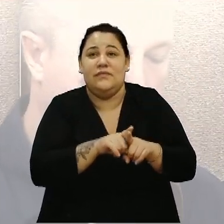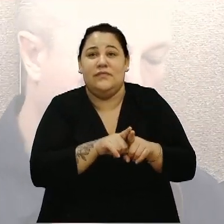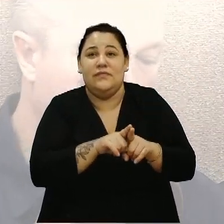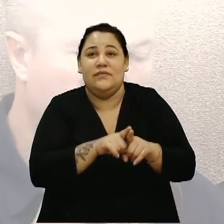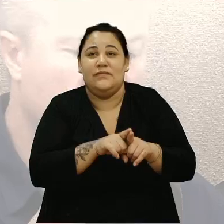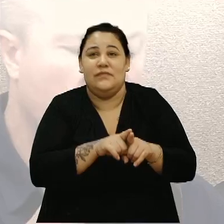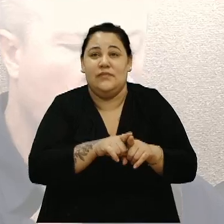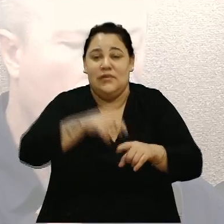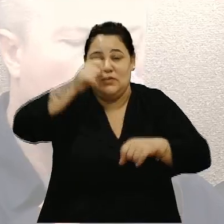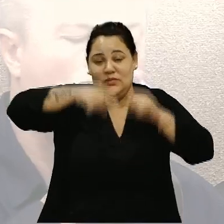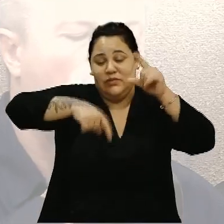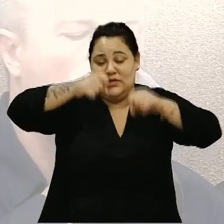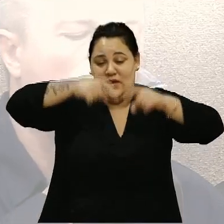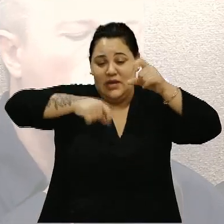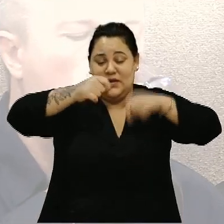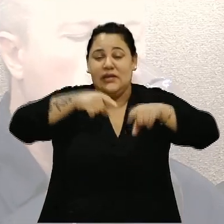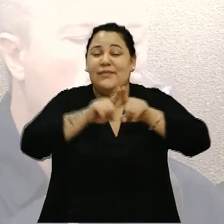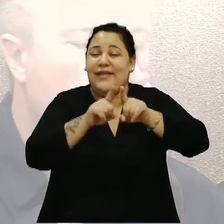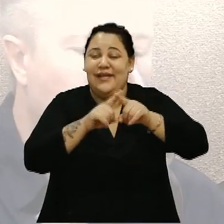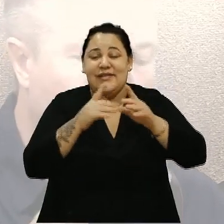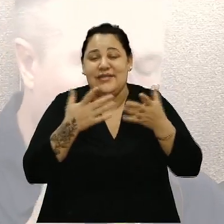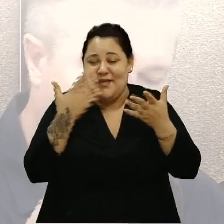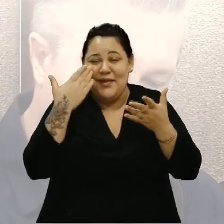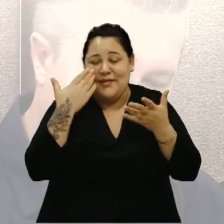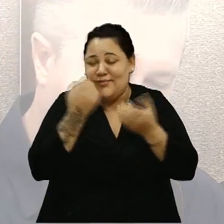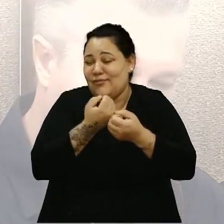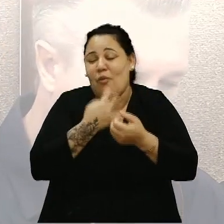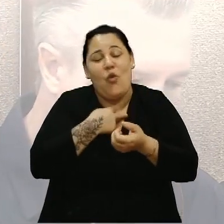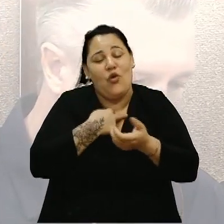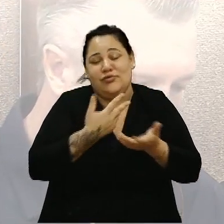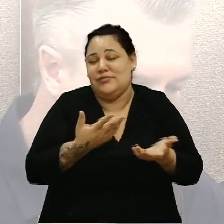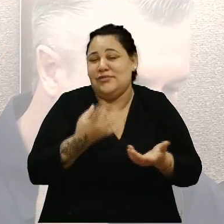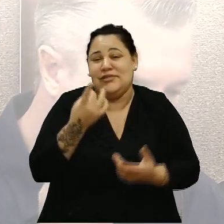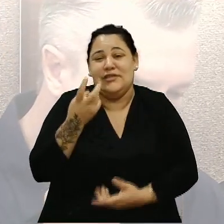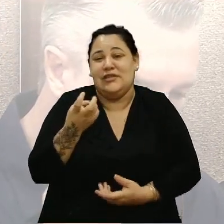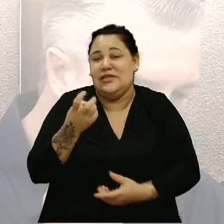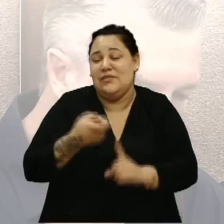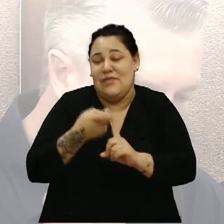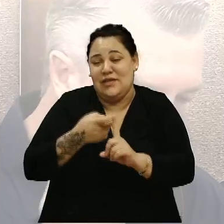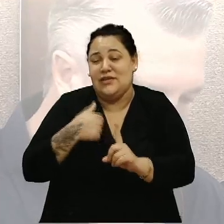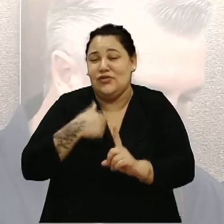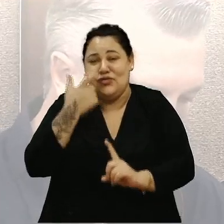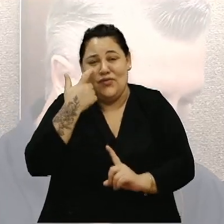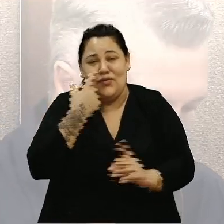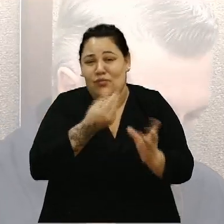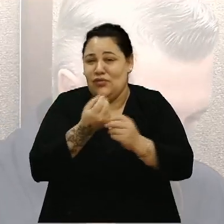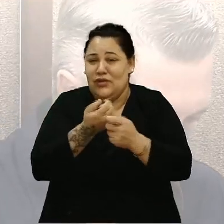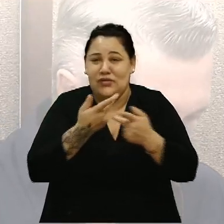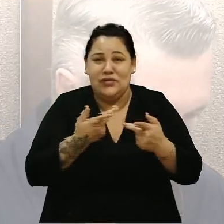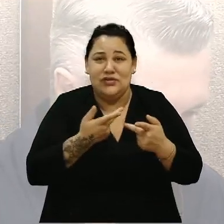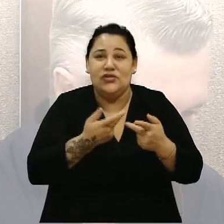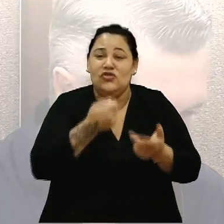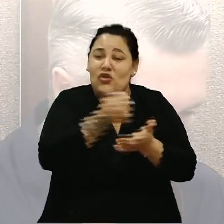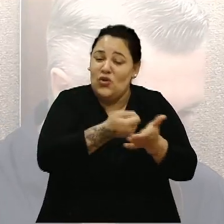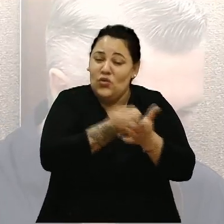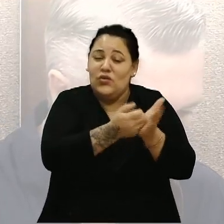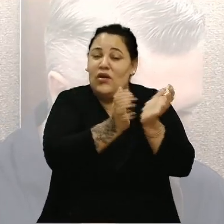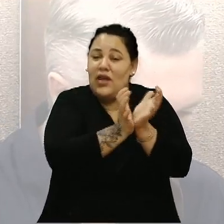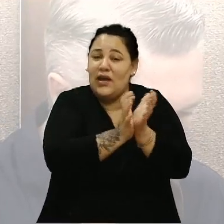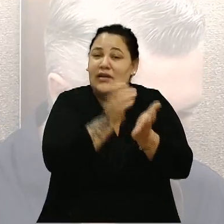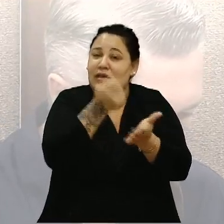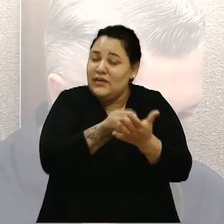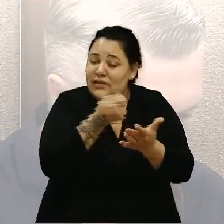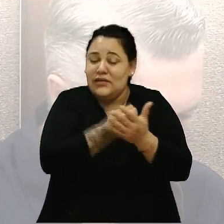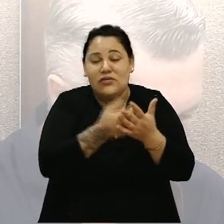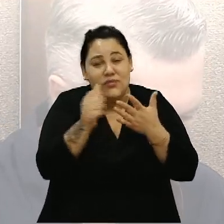goteira. Apenas nesses 15 meses eu já vi tanta coisa aqui de luta de colegas tentando melhorar as condições de